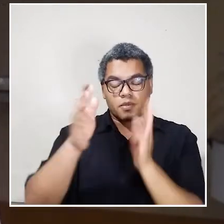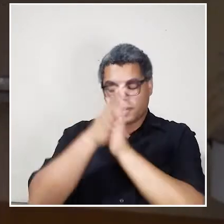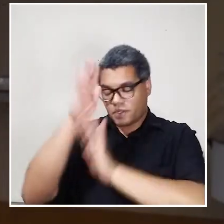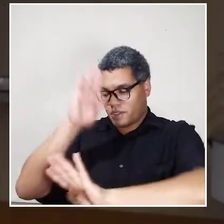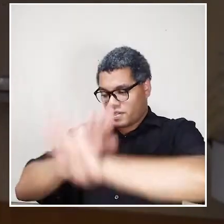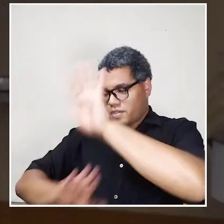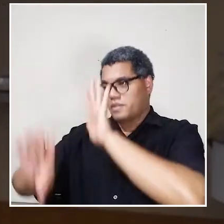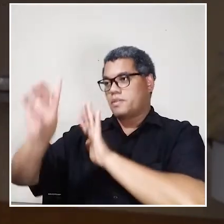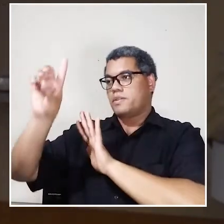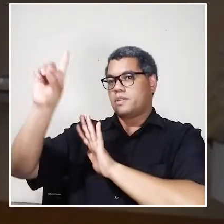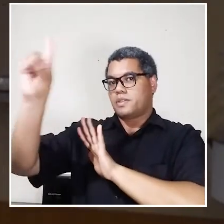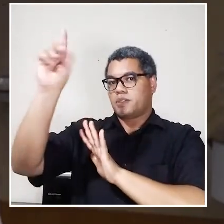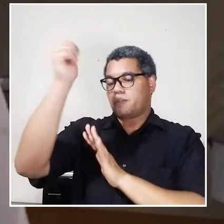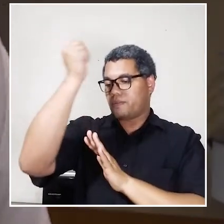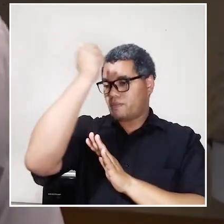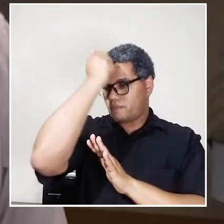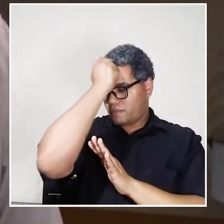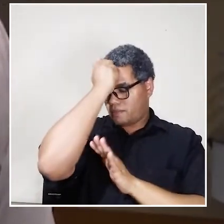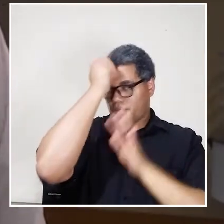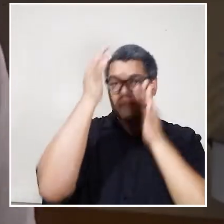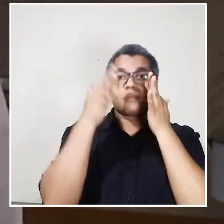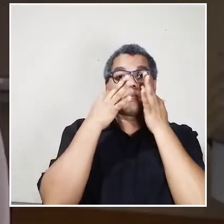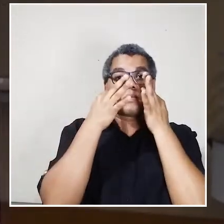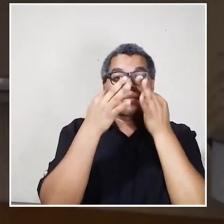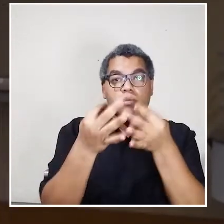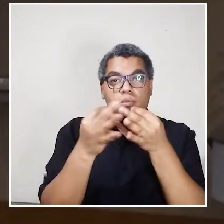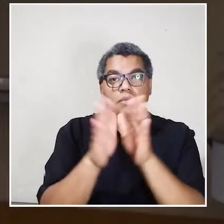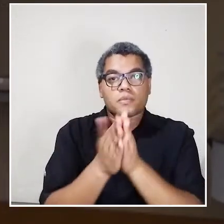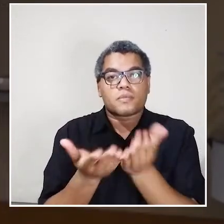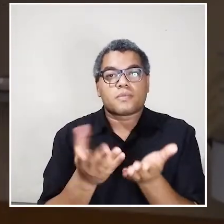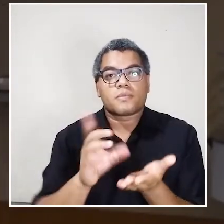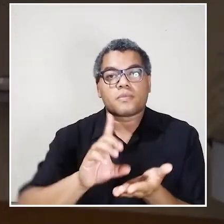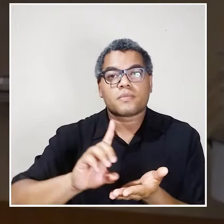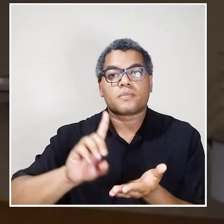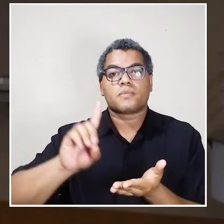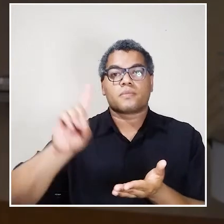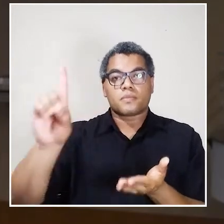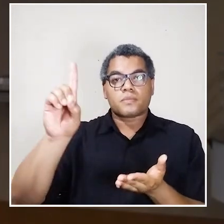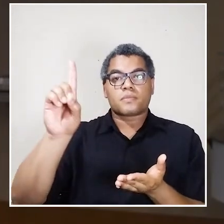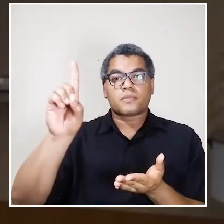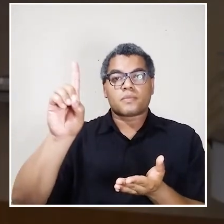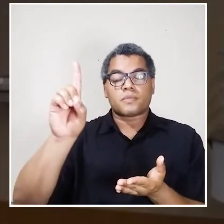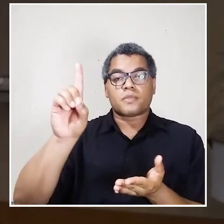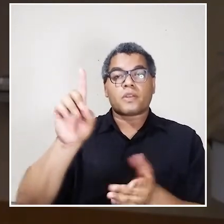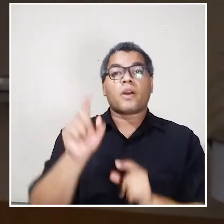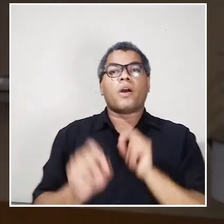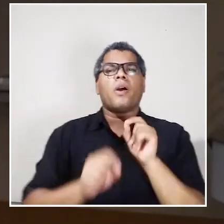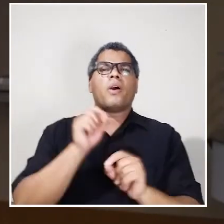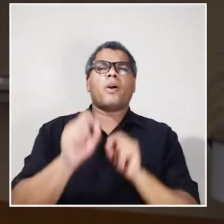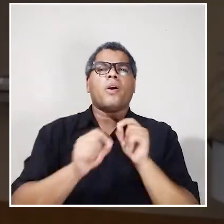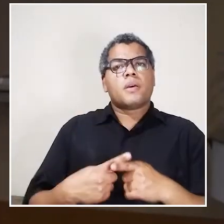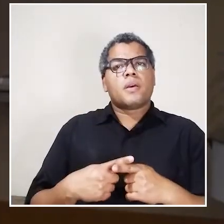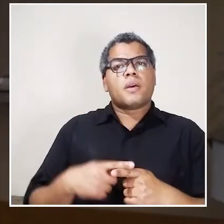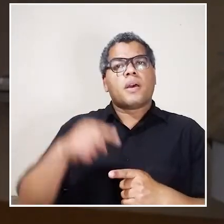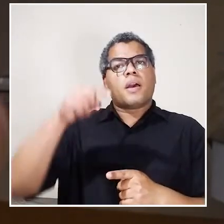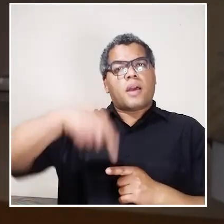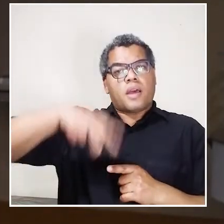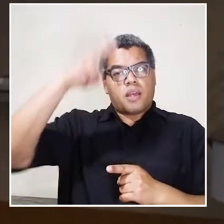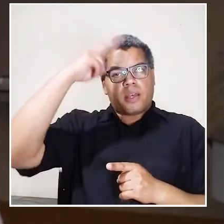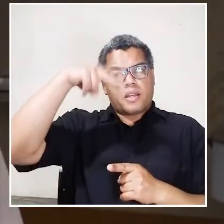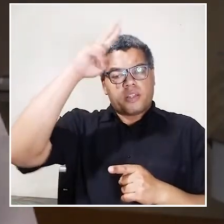Adoração, contrição e atenção à palavra do Senhor. Porque esse